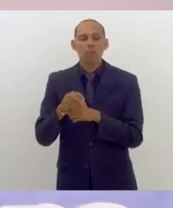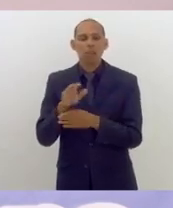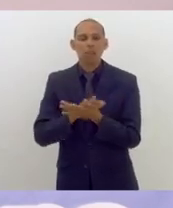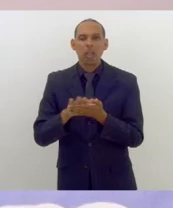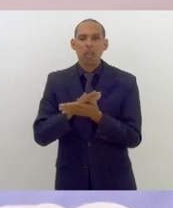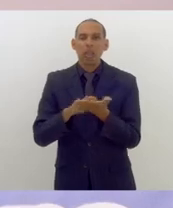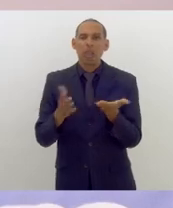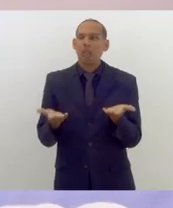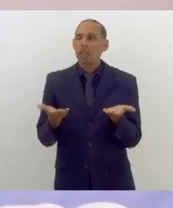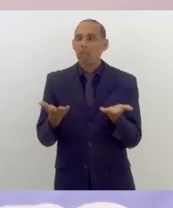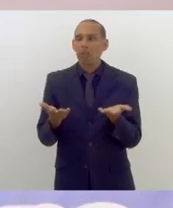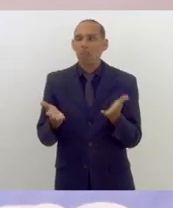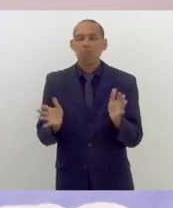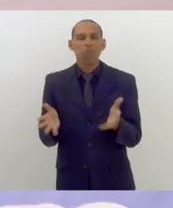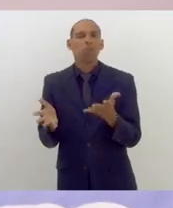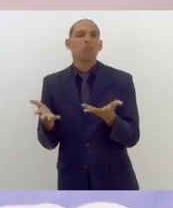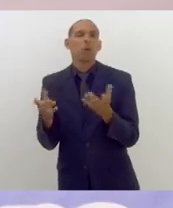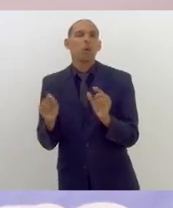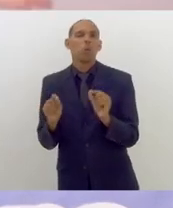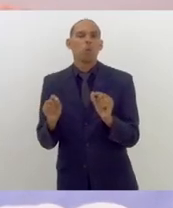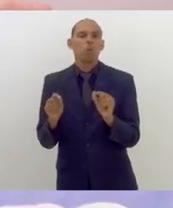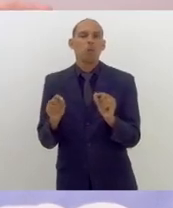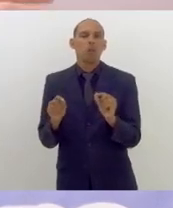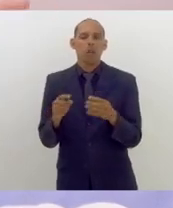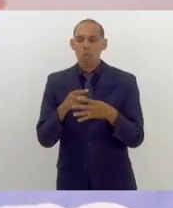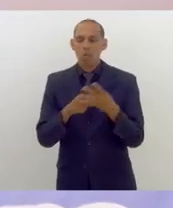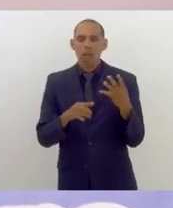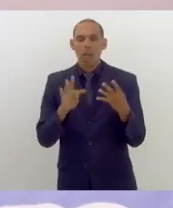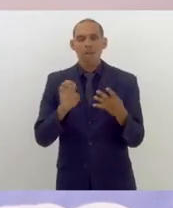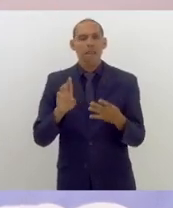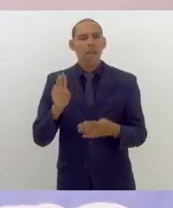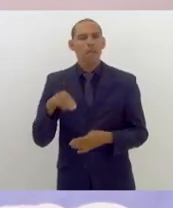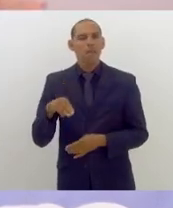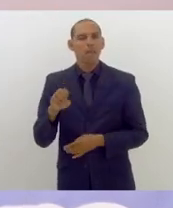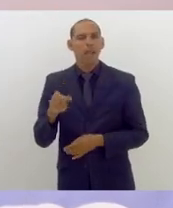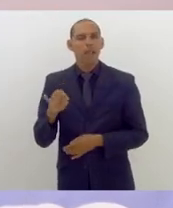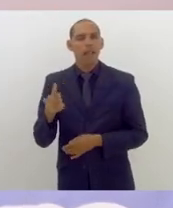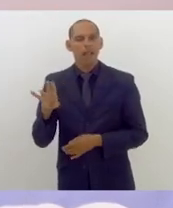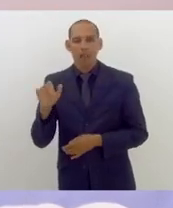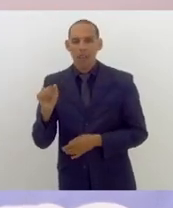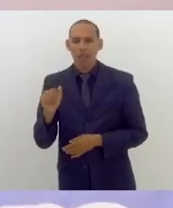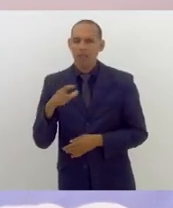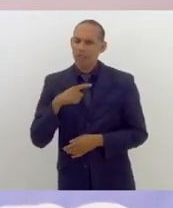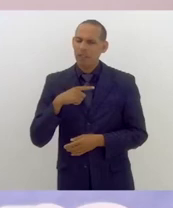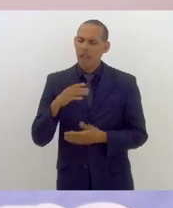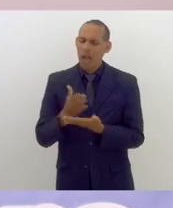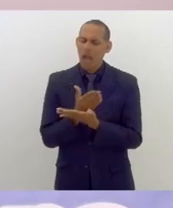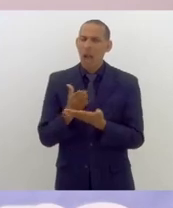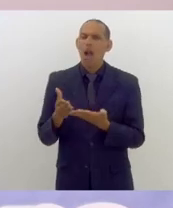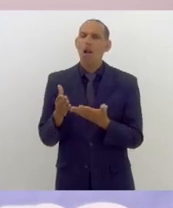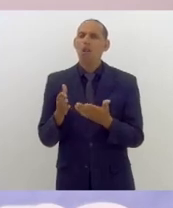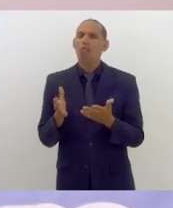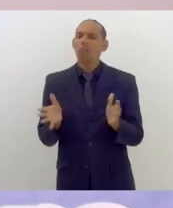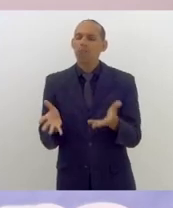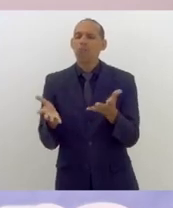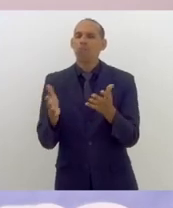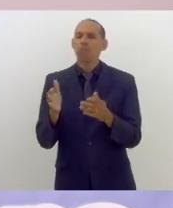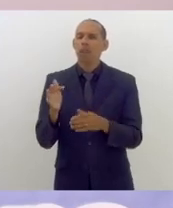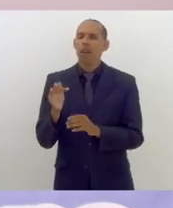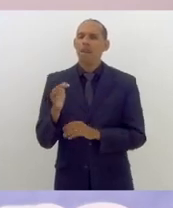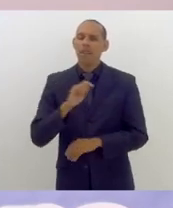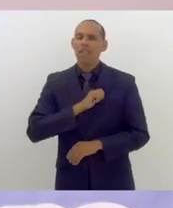Qual foi o incentivo que foi dado para instalação dessas quatro termelétricas porque por trás tem sempre o incentivo fiscal né